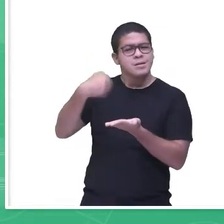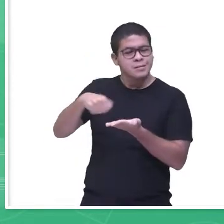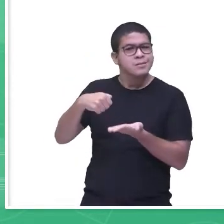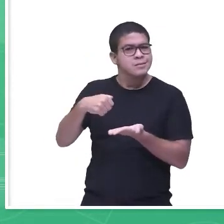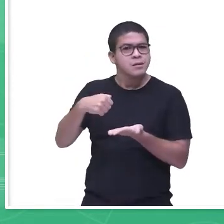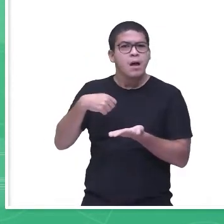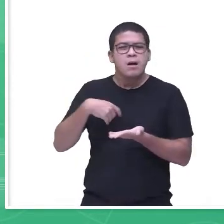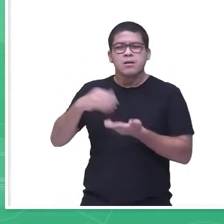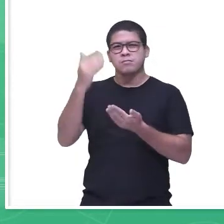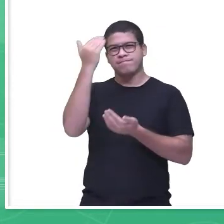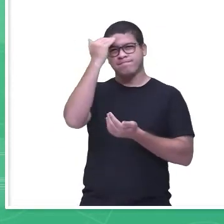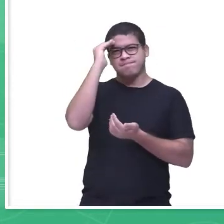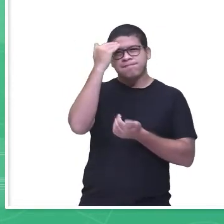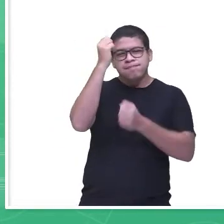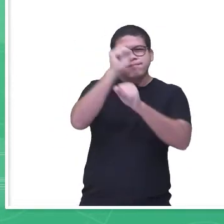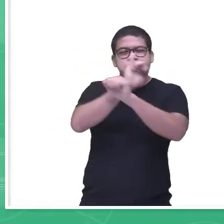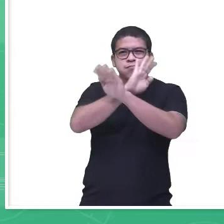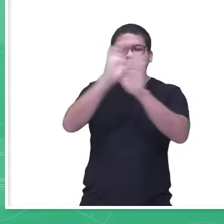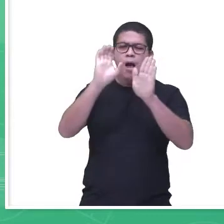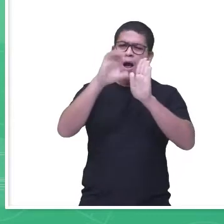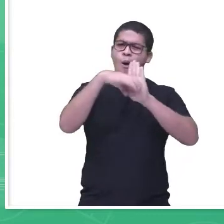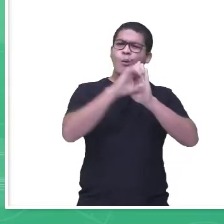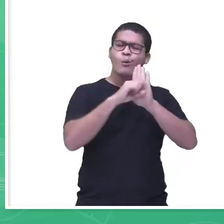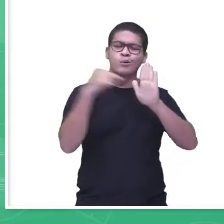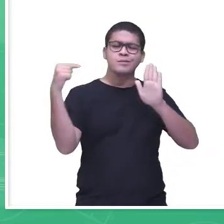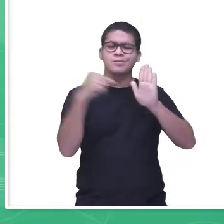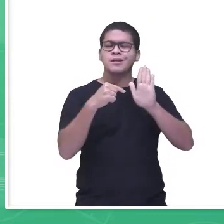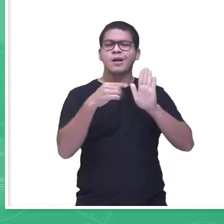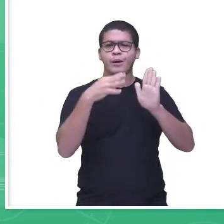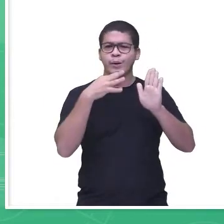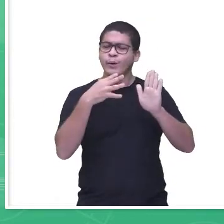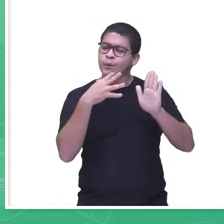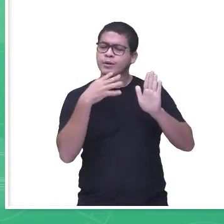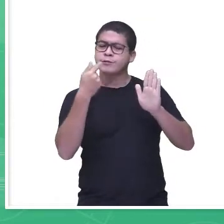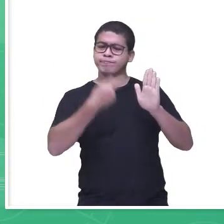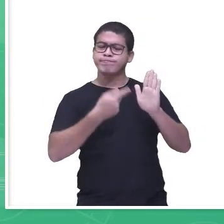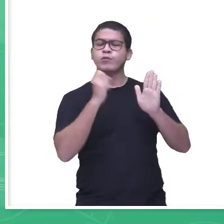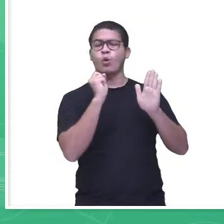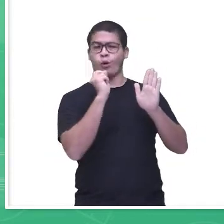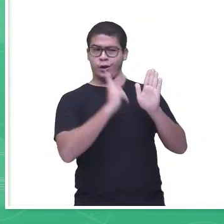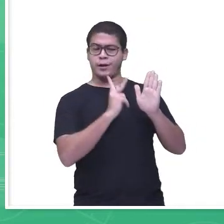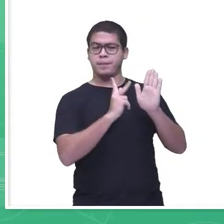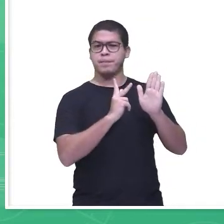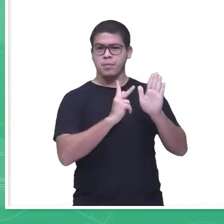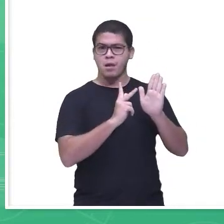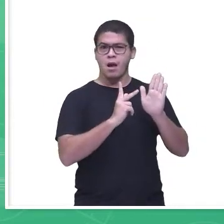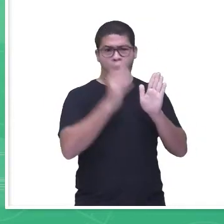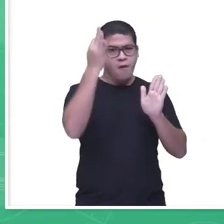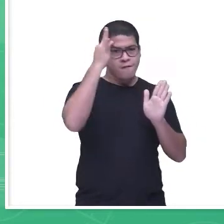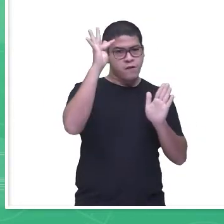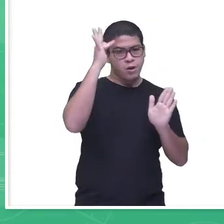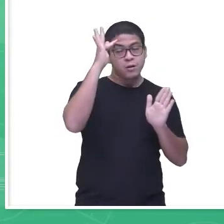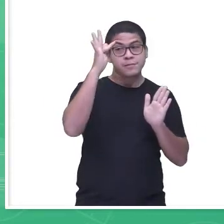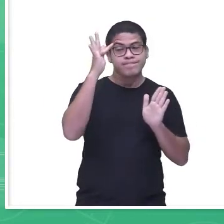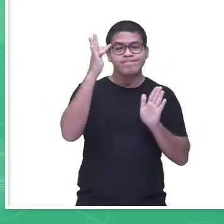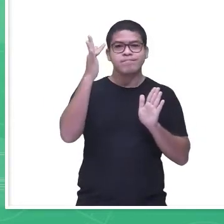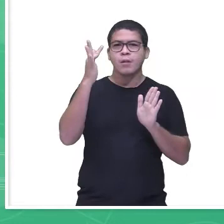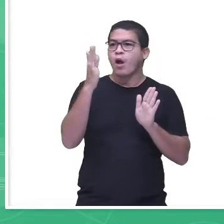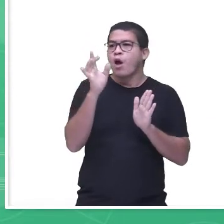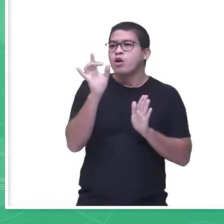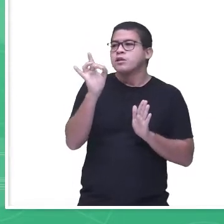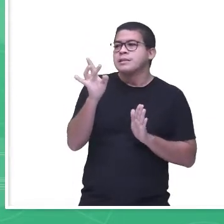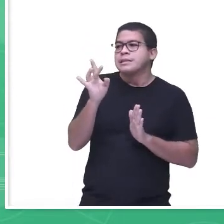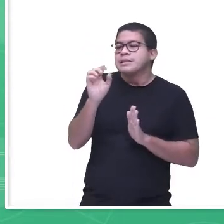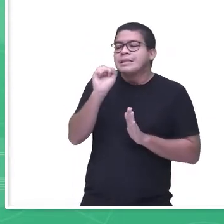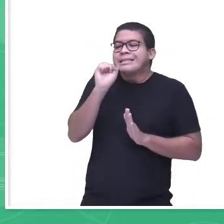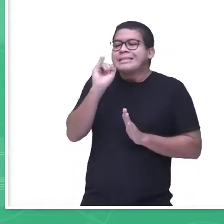Entender o conceito das coisas. Se você não entende os conceitos das coisas, então você vai estar dando o quê? Uma mera